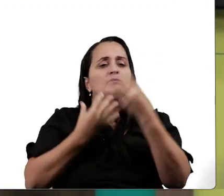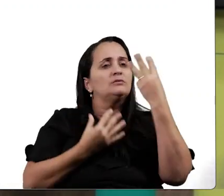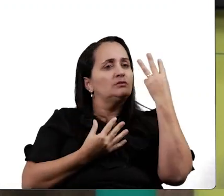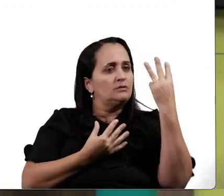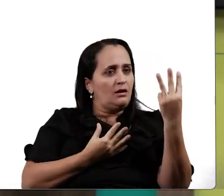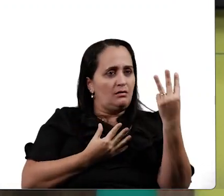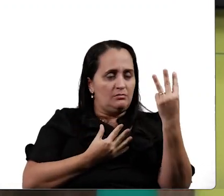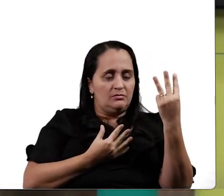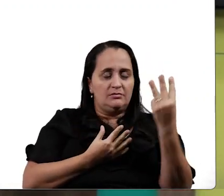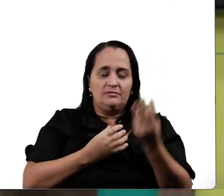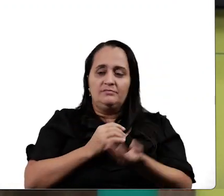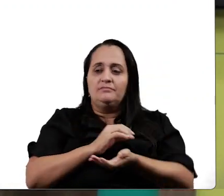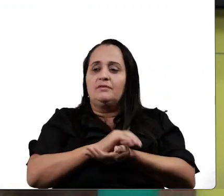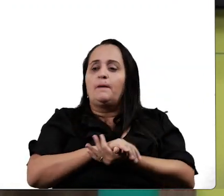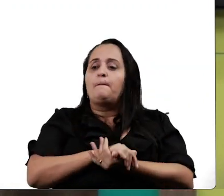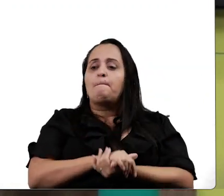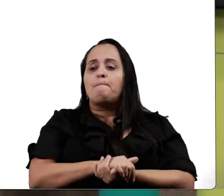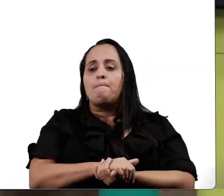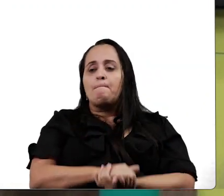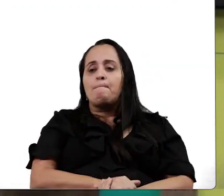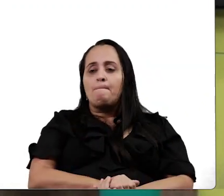vasinho olha aqui